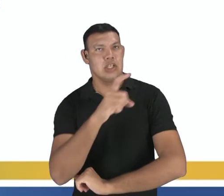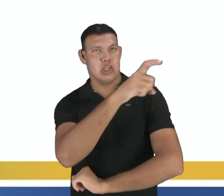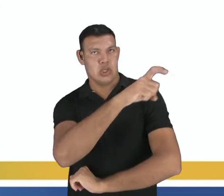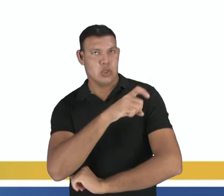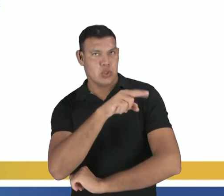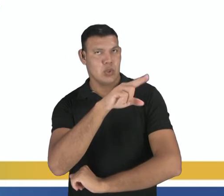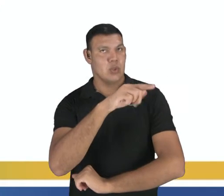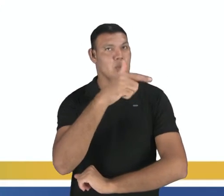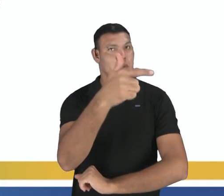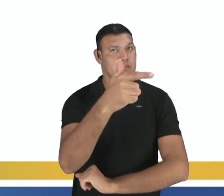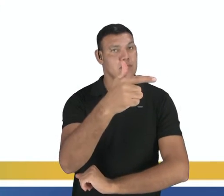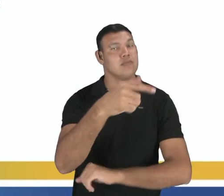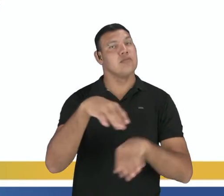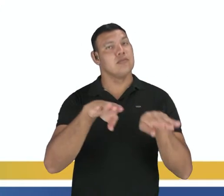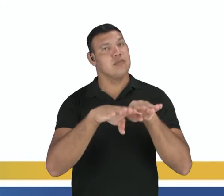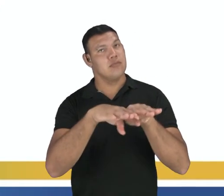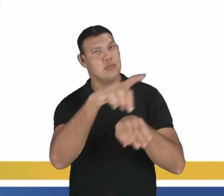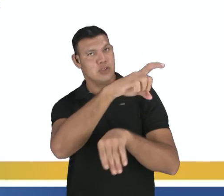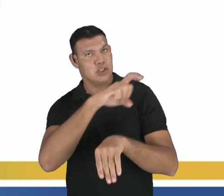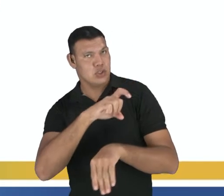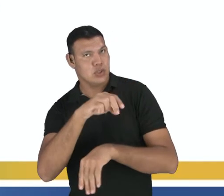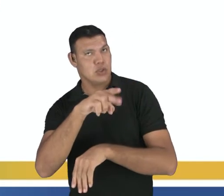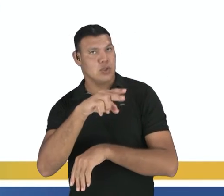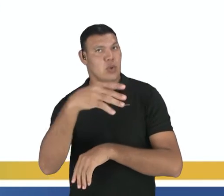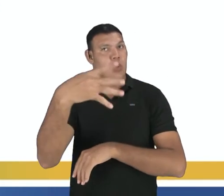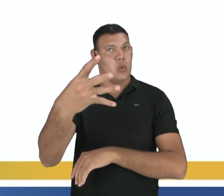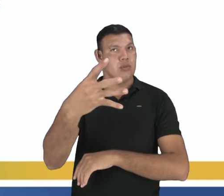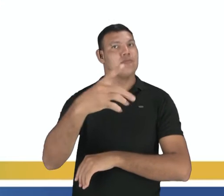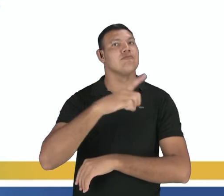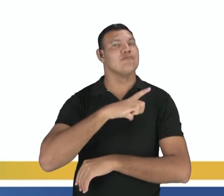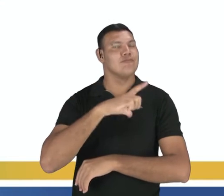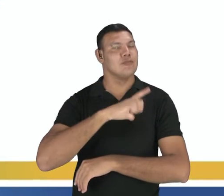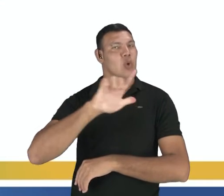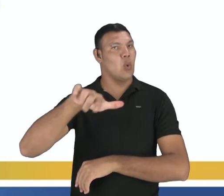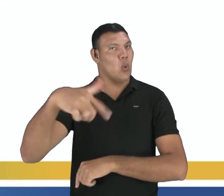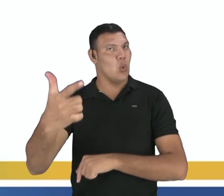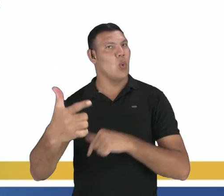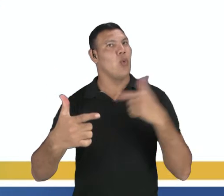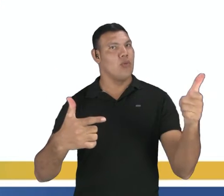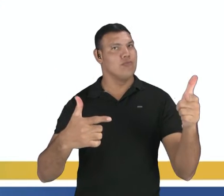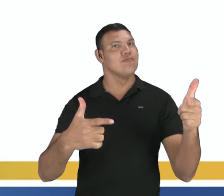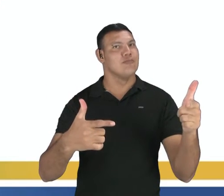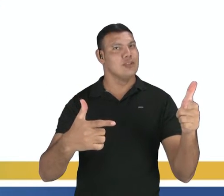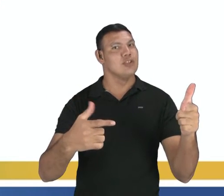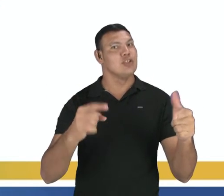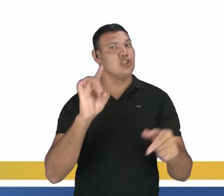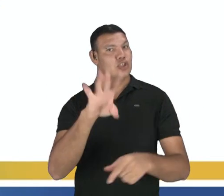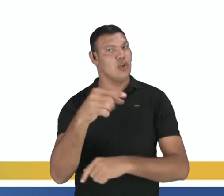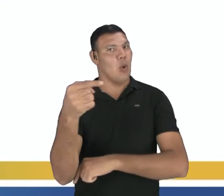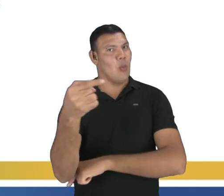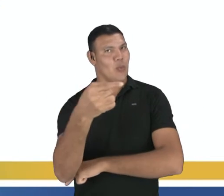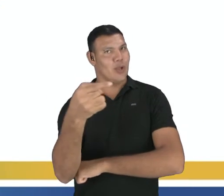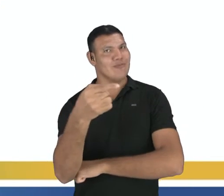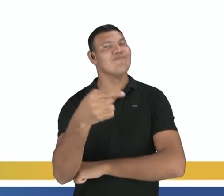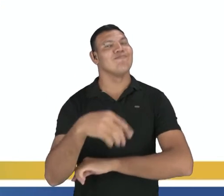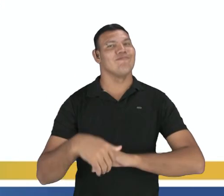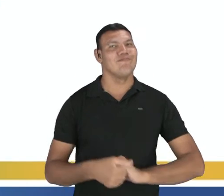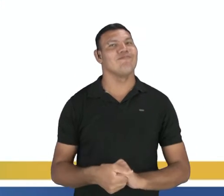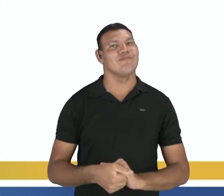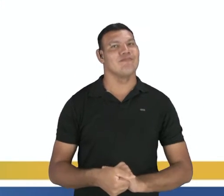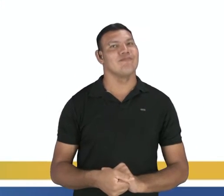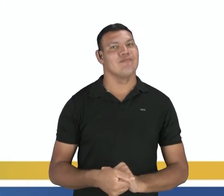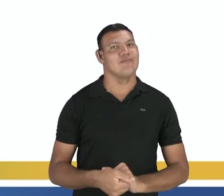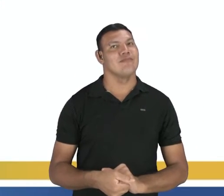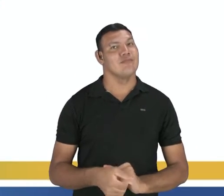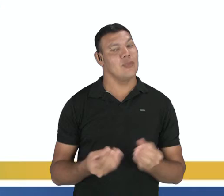2 e x igual a 4, nós podemos verificar que existe mais um valor de x negativo, para a qual tem, aí